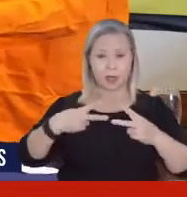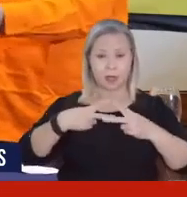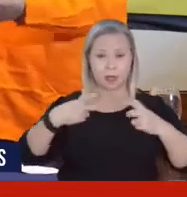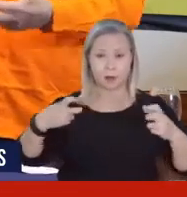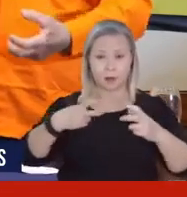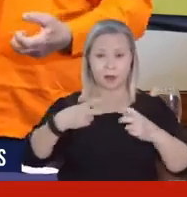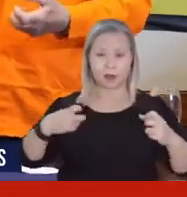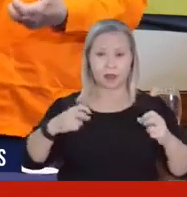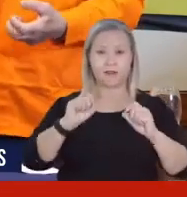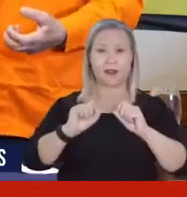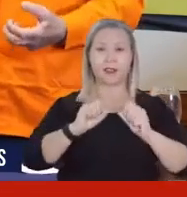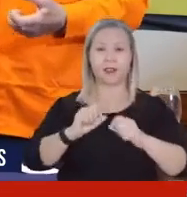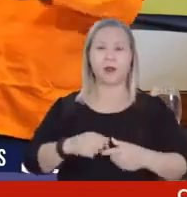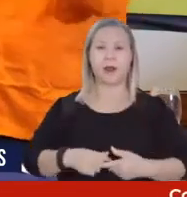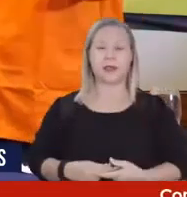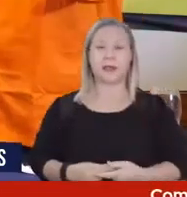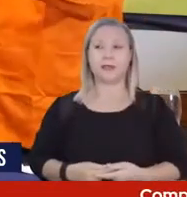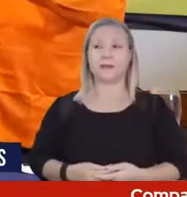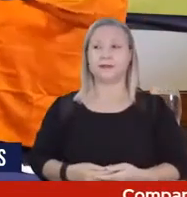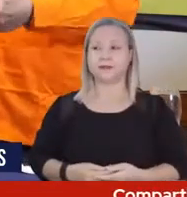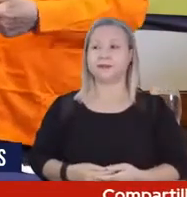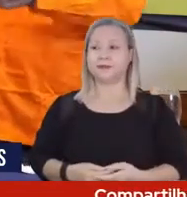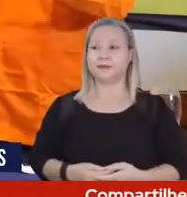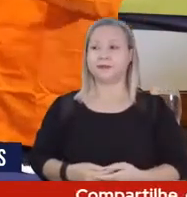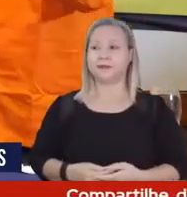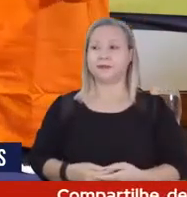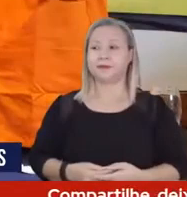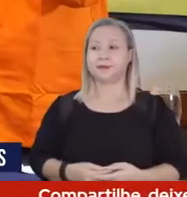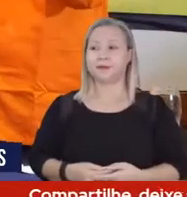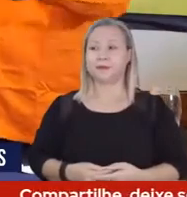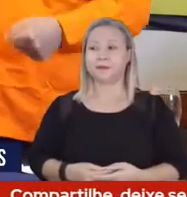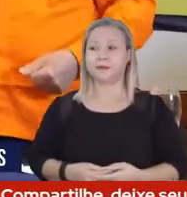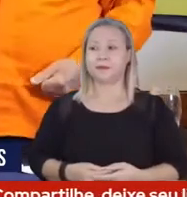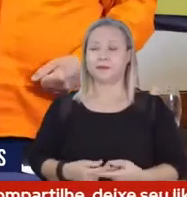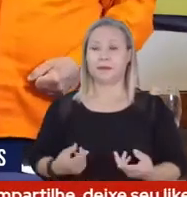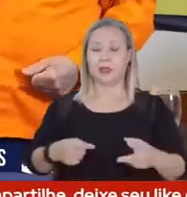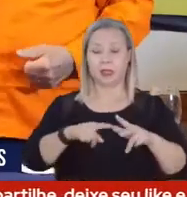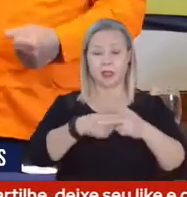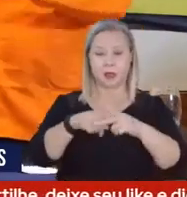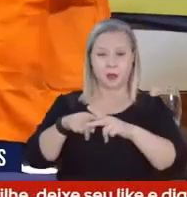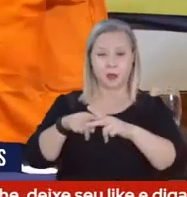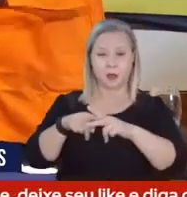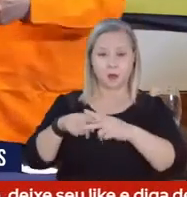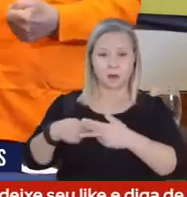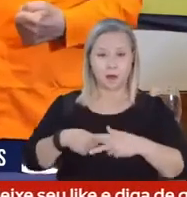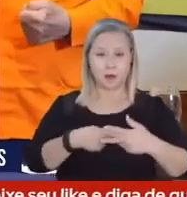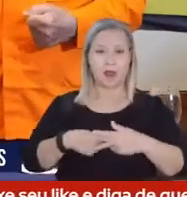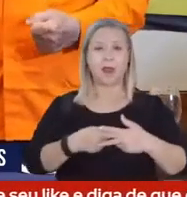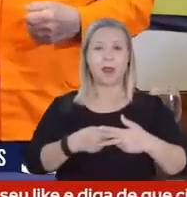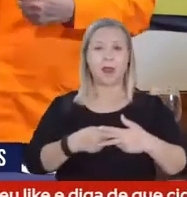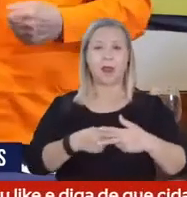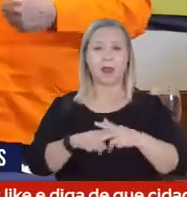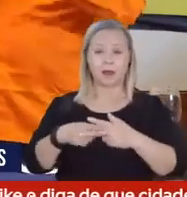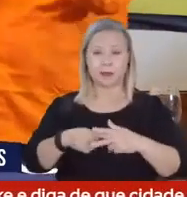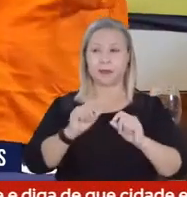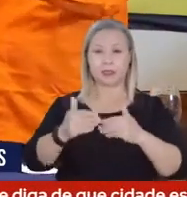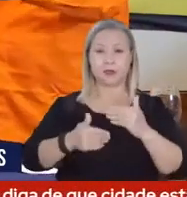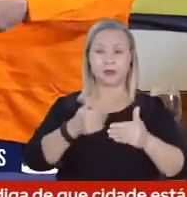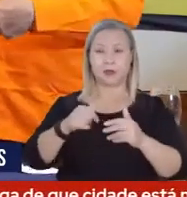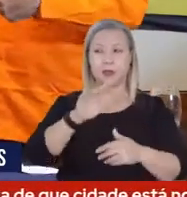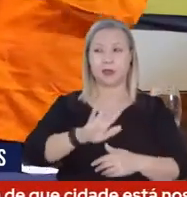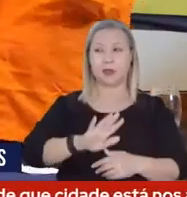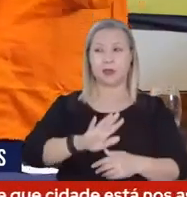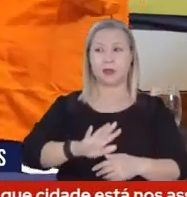como a Eletrobras, mas que é uma ferramenta de recuperação da nossa soberania e do desenvolvimento nacional, né? Então,